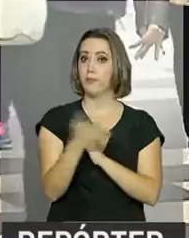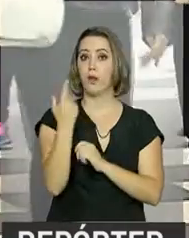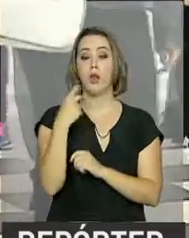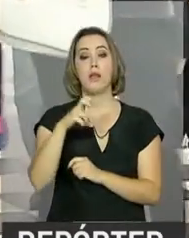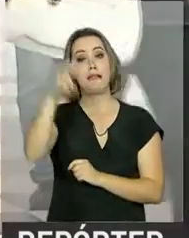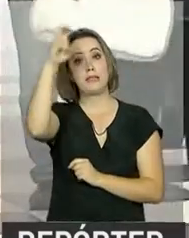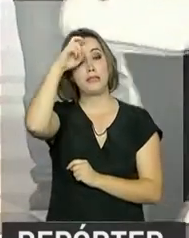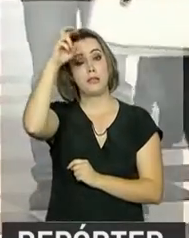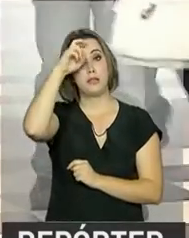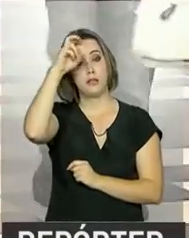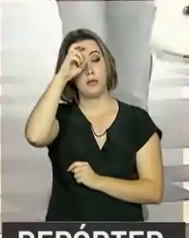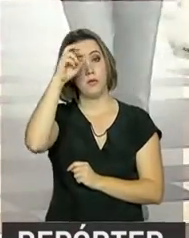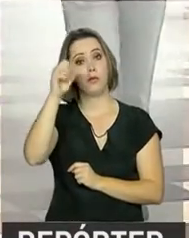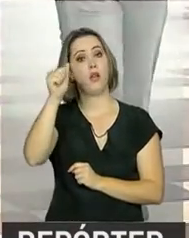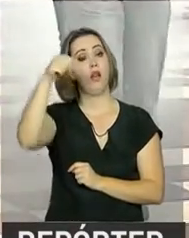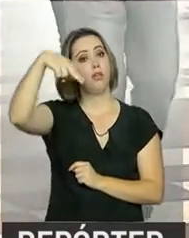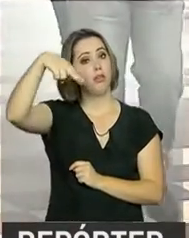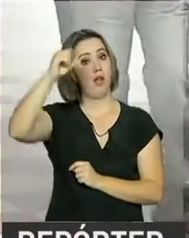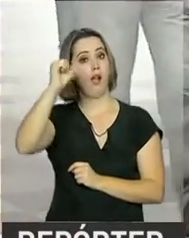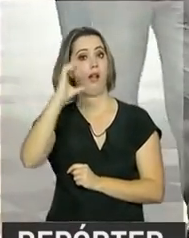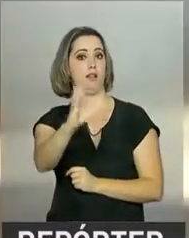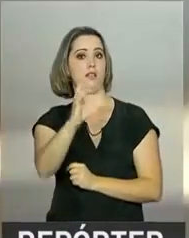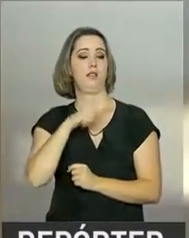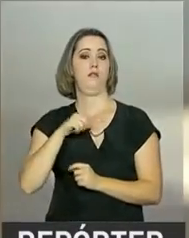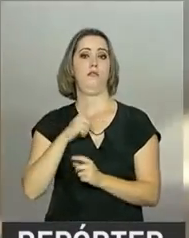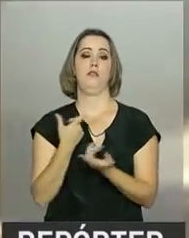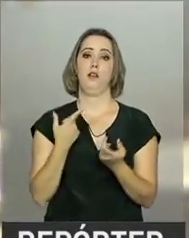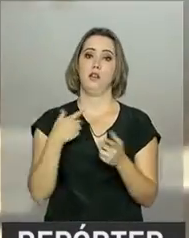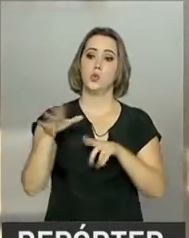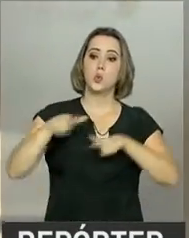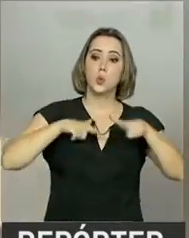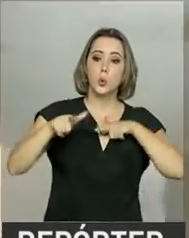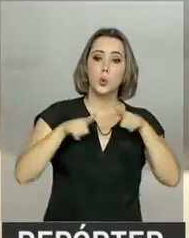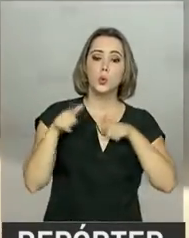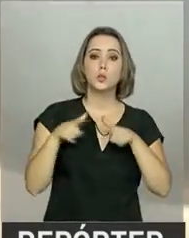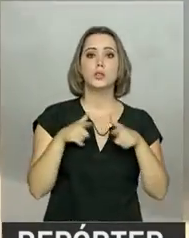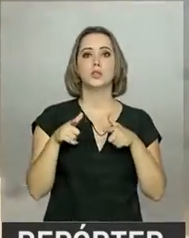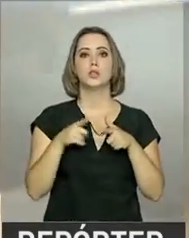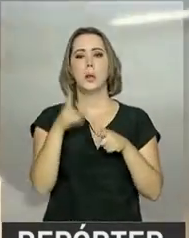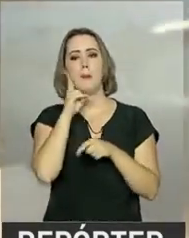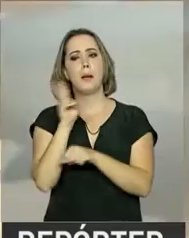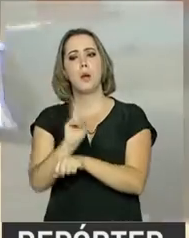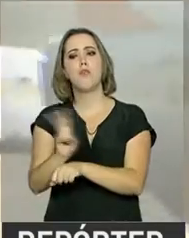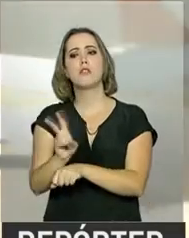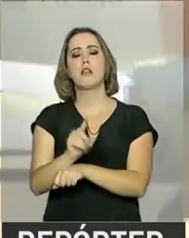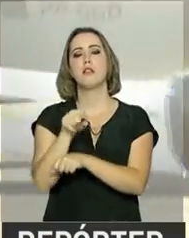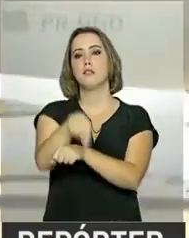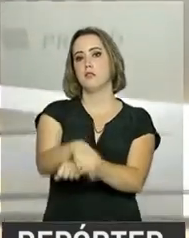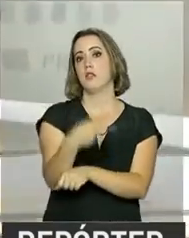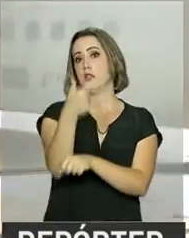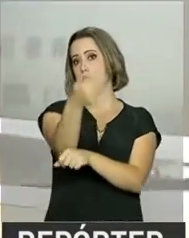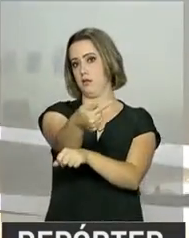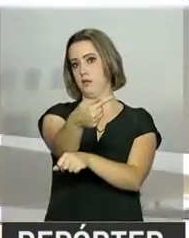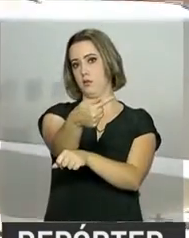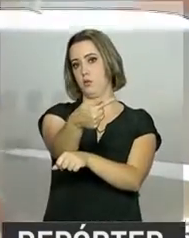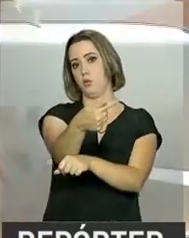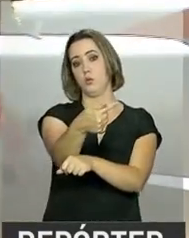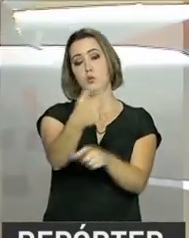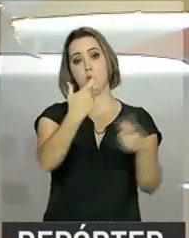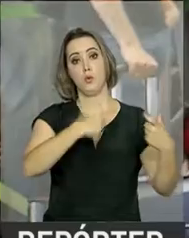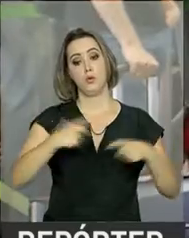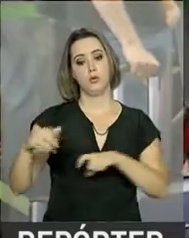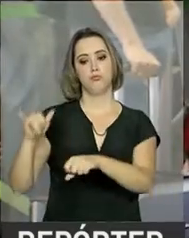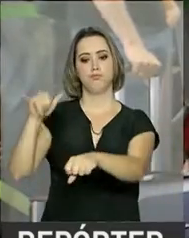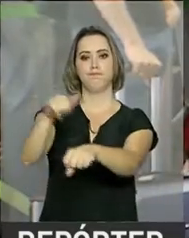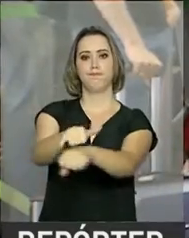a agência nacional de aviação civil realiza operação carnaval 2017 com fiscalização reforçada no 70 pontos mais movimentados